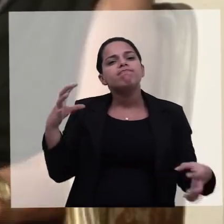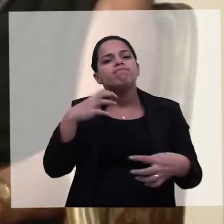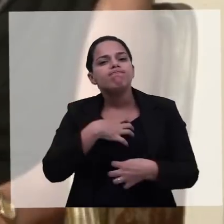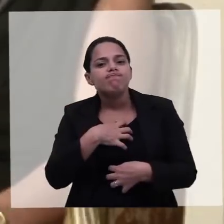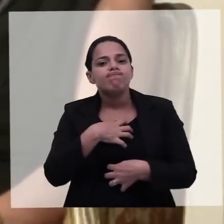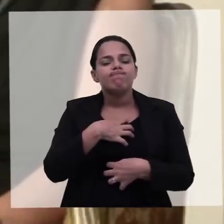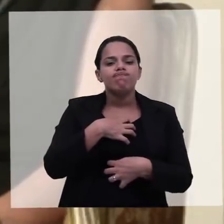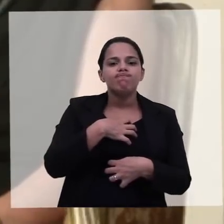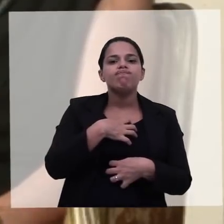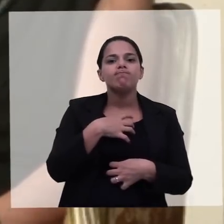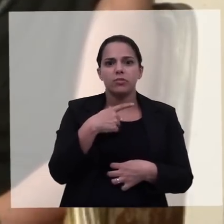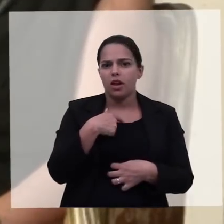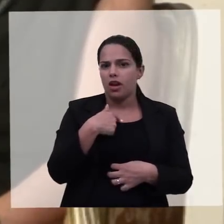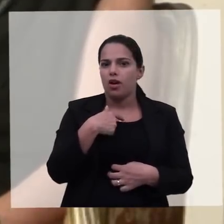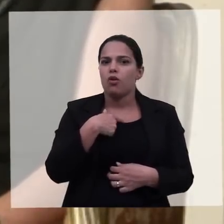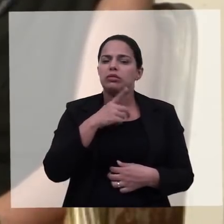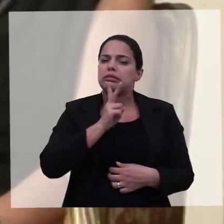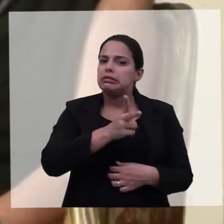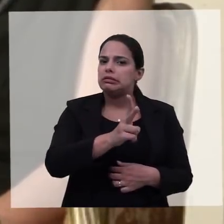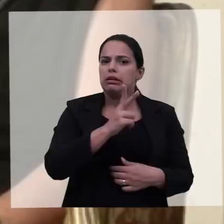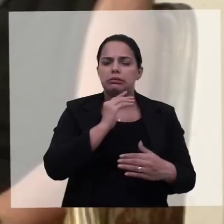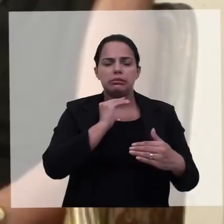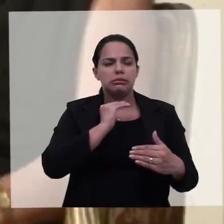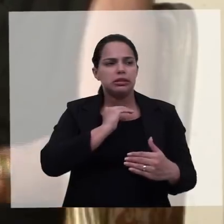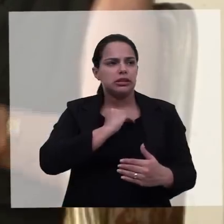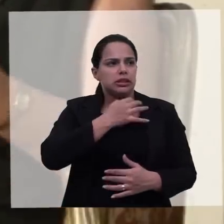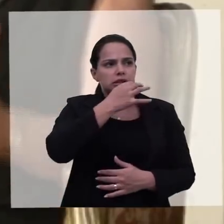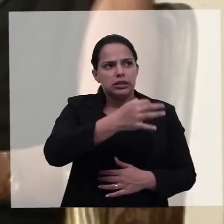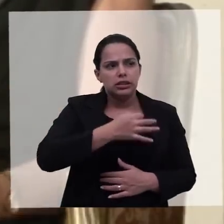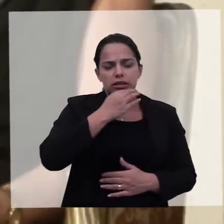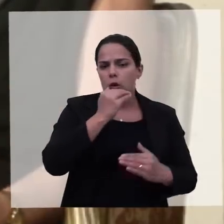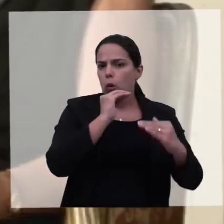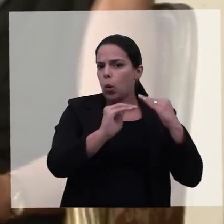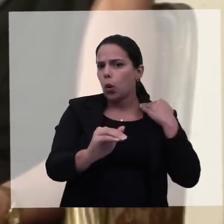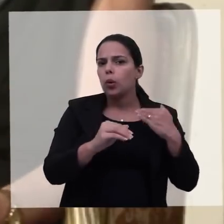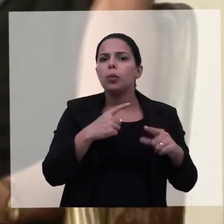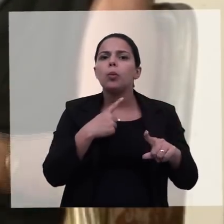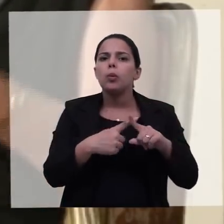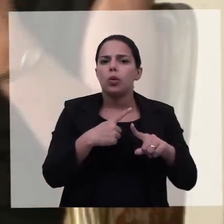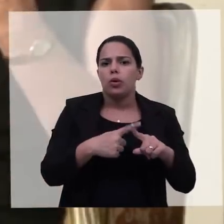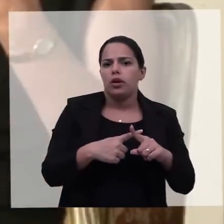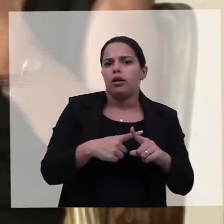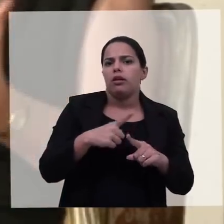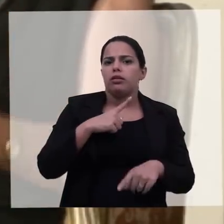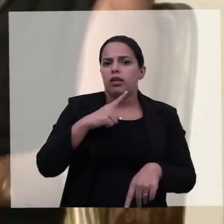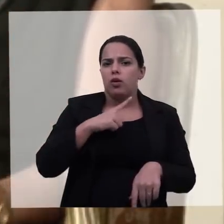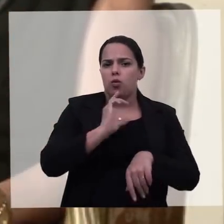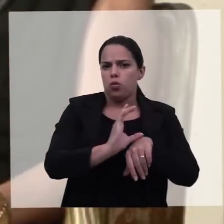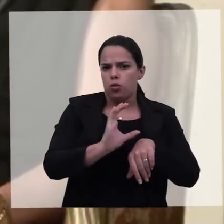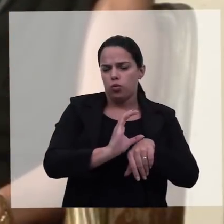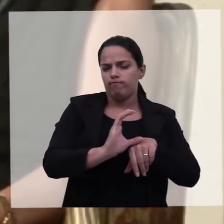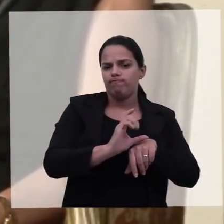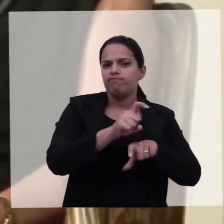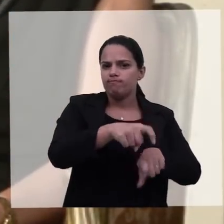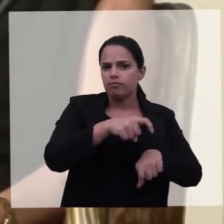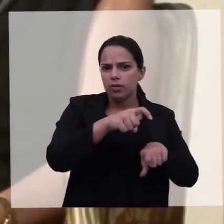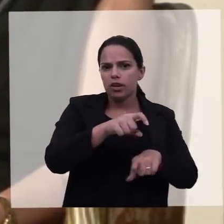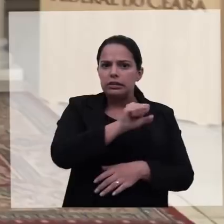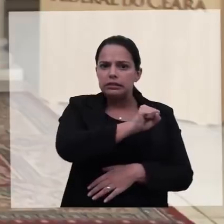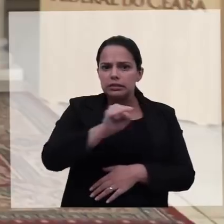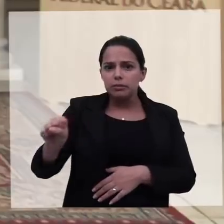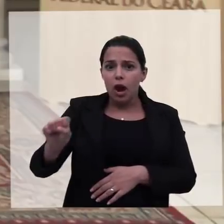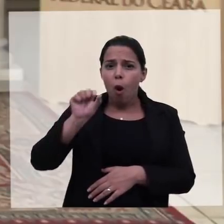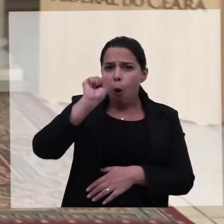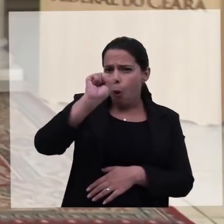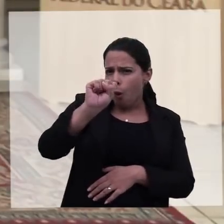quê? Porque eu nunca concordei e sempre critiquei. A agronomia tinha semestre de ter 8 disciplinas.